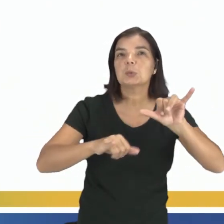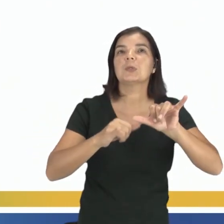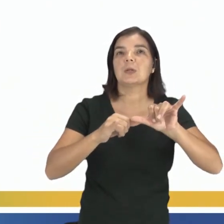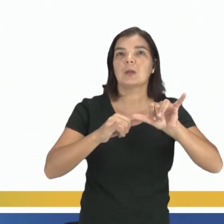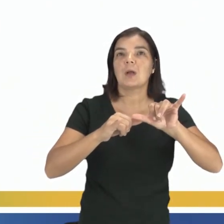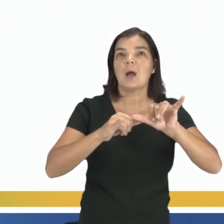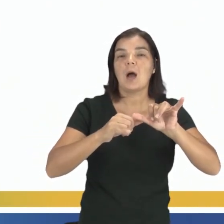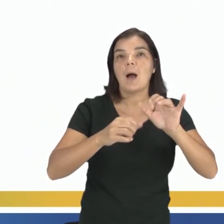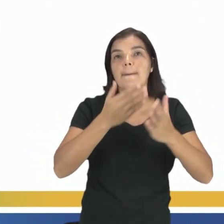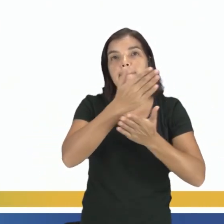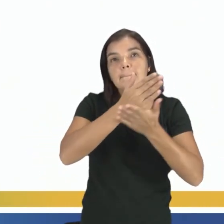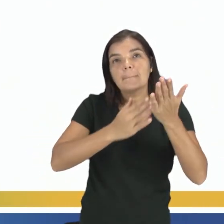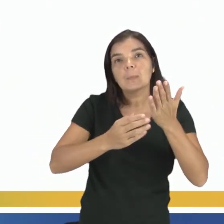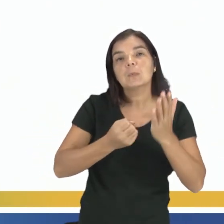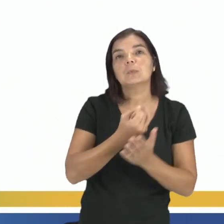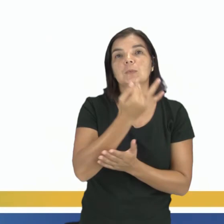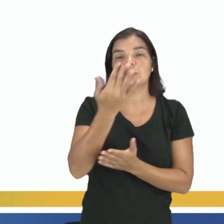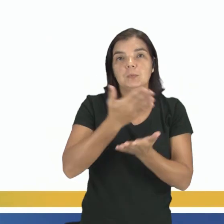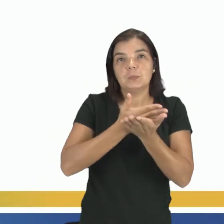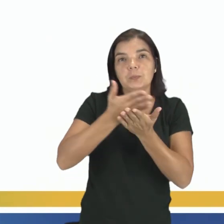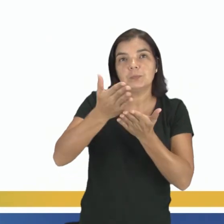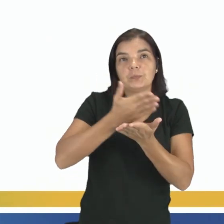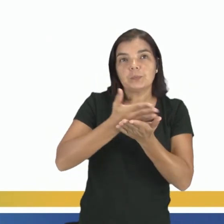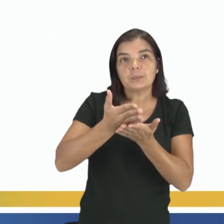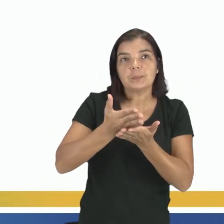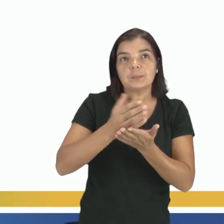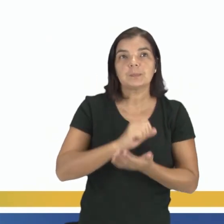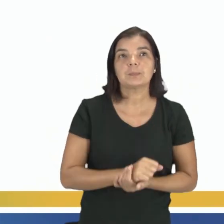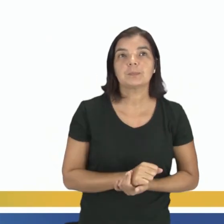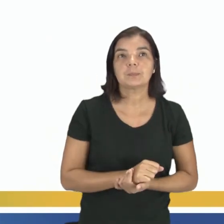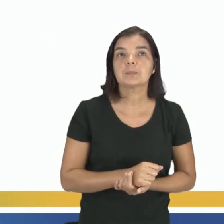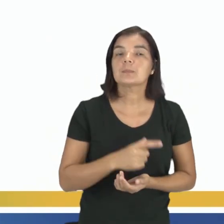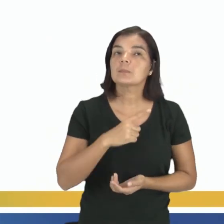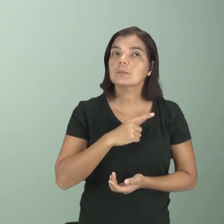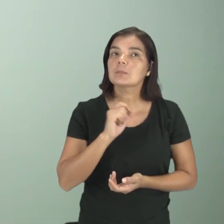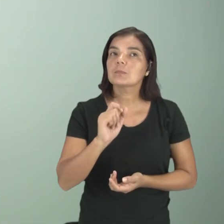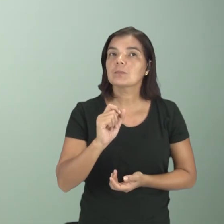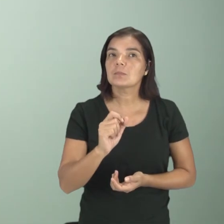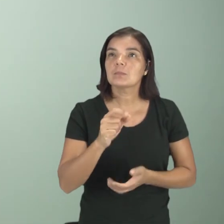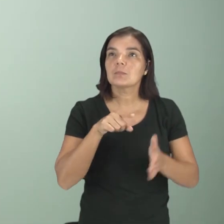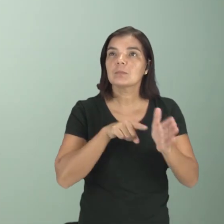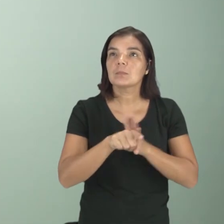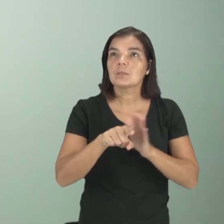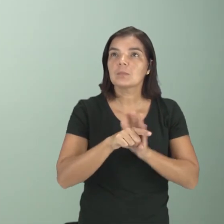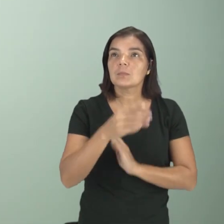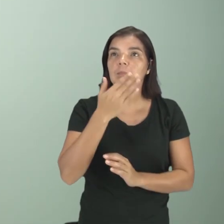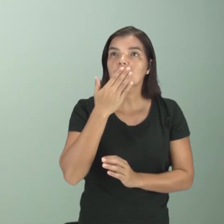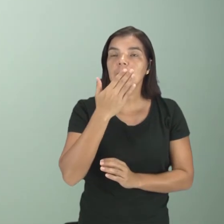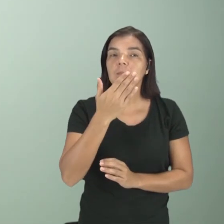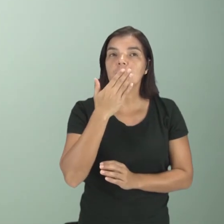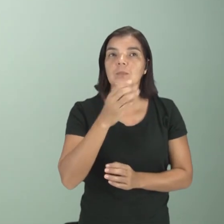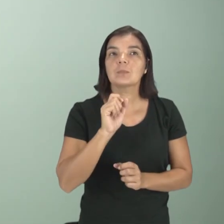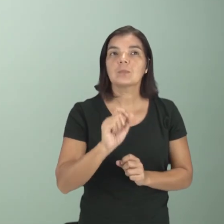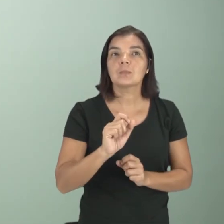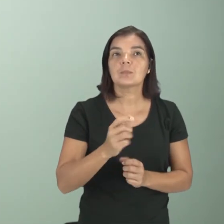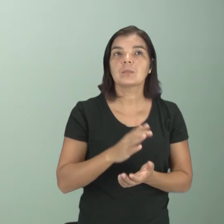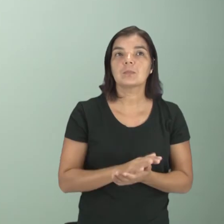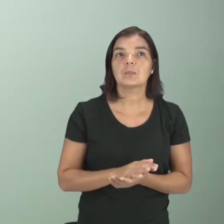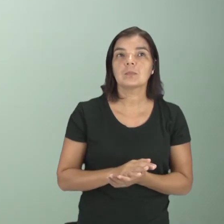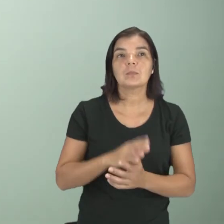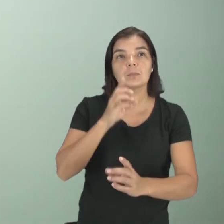desintegra até a metade da sua quantidade inicial. Então, o que essa questão pede da gente? Ele quer que a